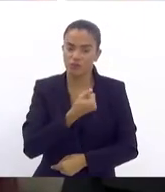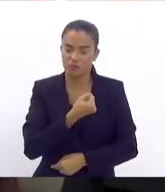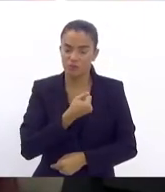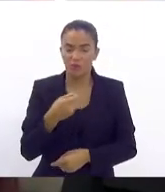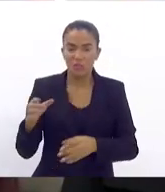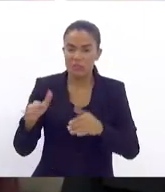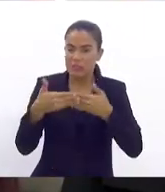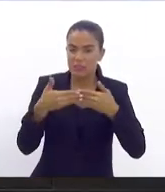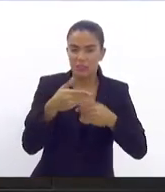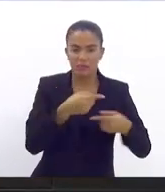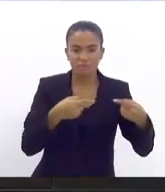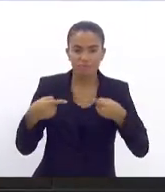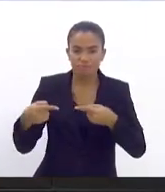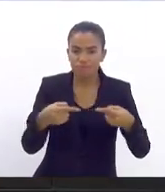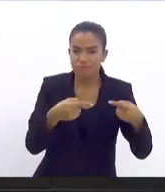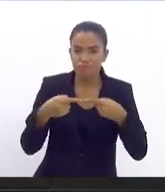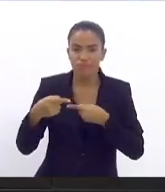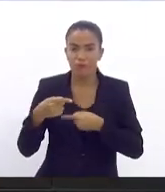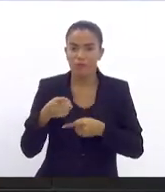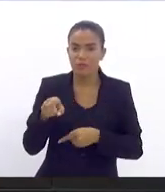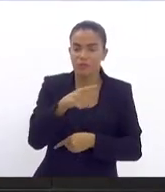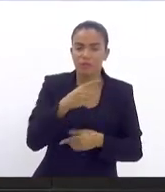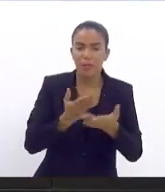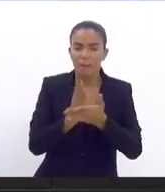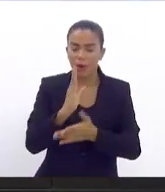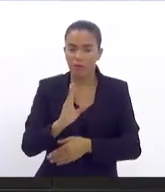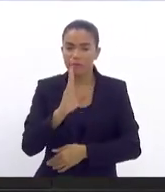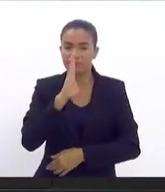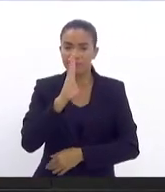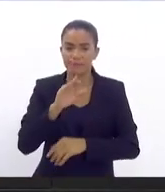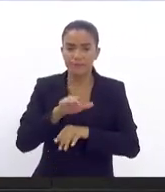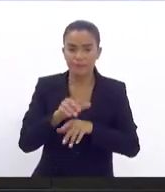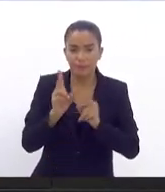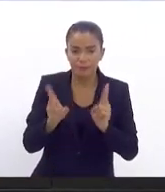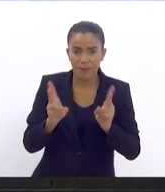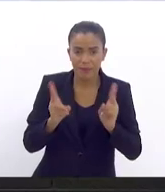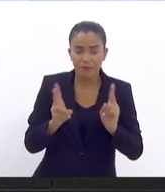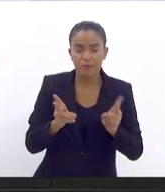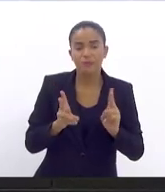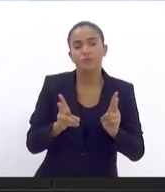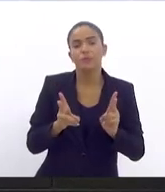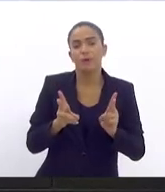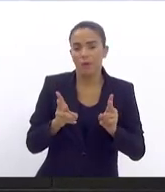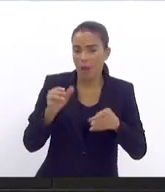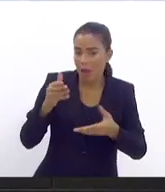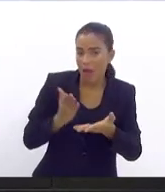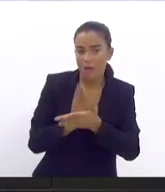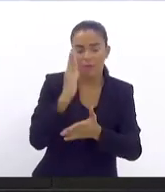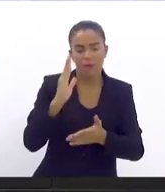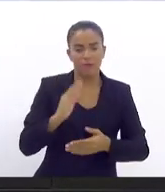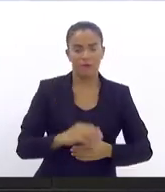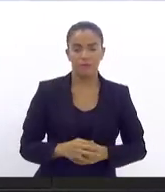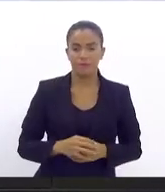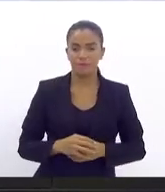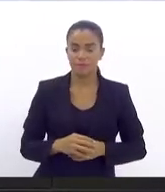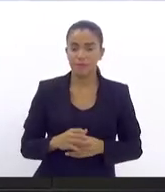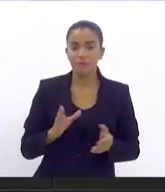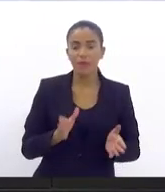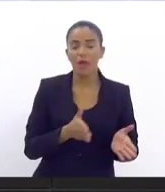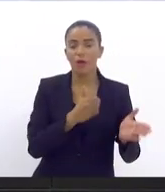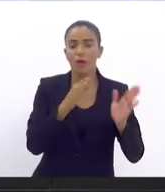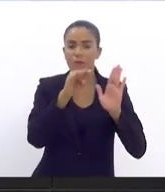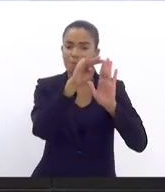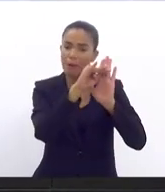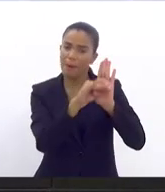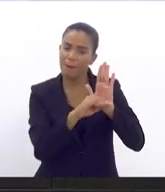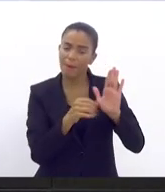Em votação, senhores que aprovam o parecer retificado da constitucionalidade com emendas, permaneçam como estão, aprovado. Passo ao 21 da pauta,